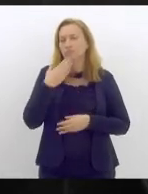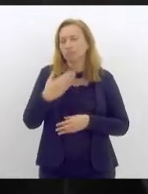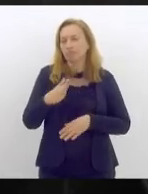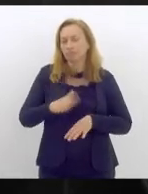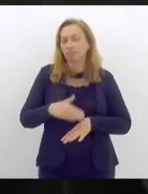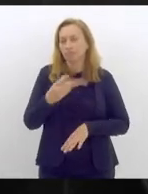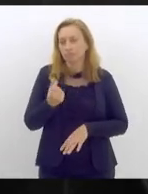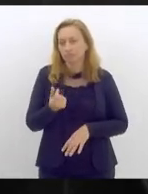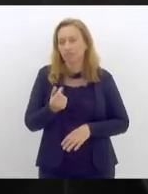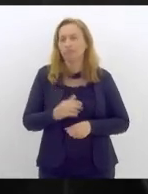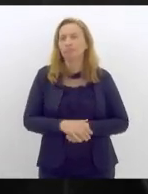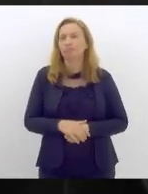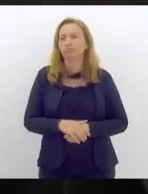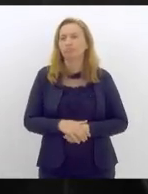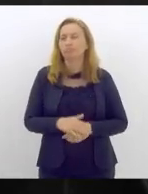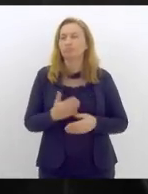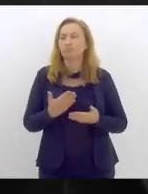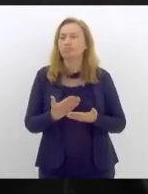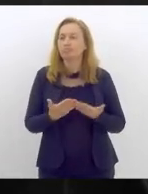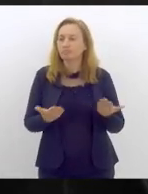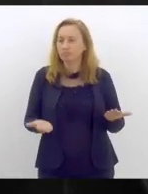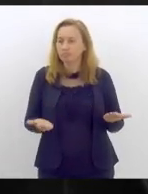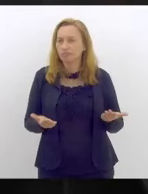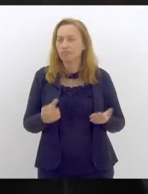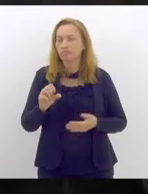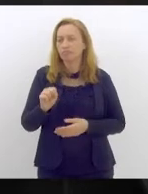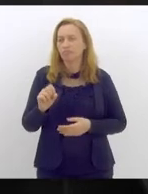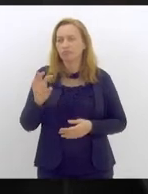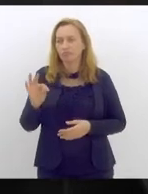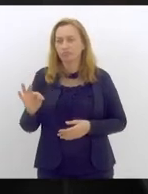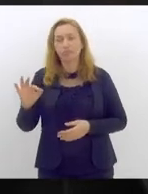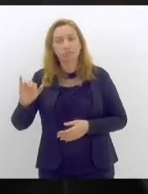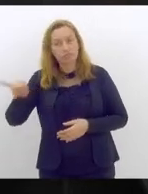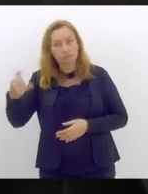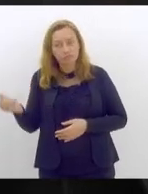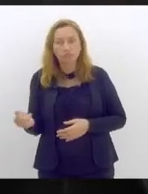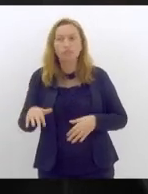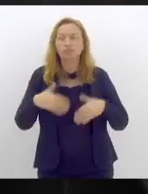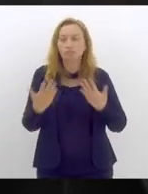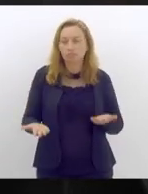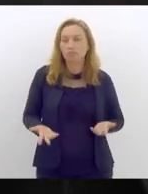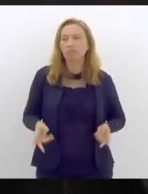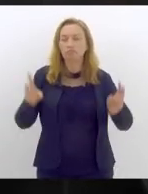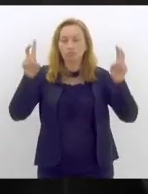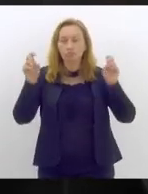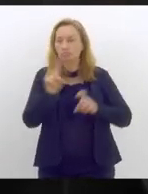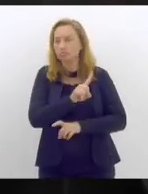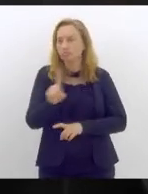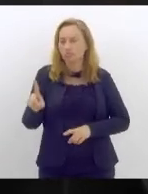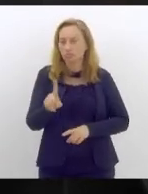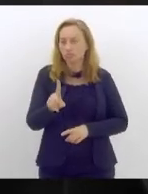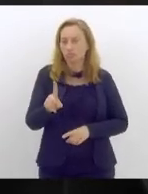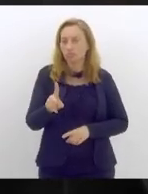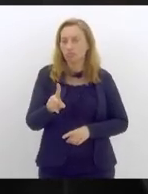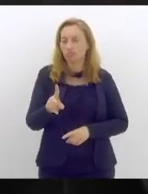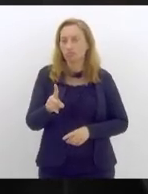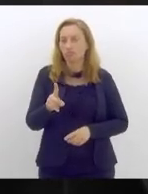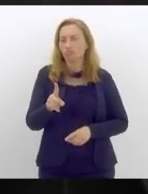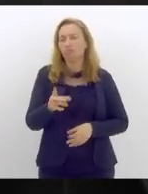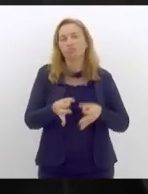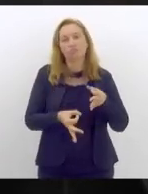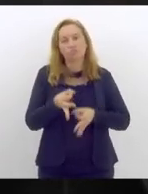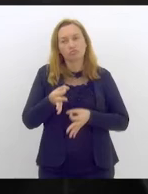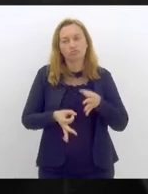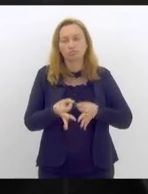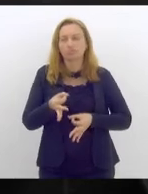recurso essa liminar caiu por decisão do STJ então o mérito da matéria não foi julgado pairam é bem